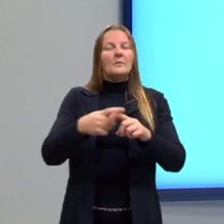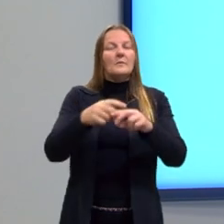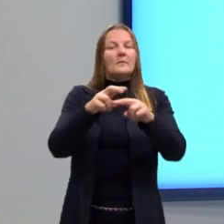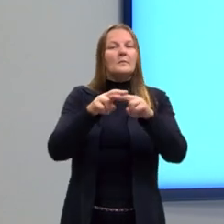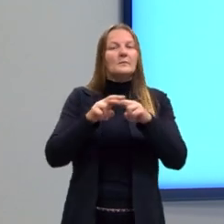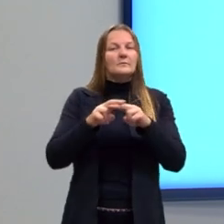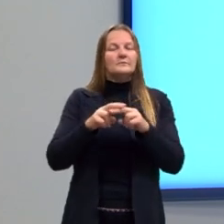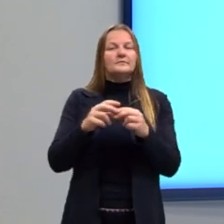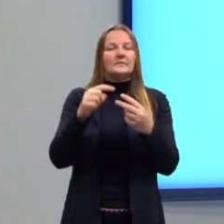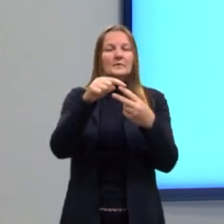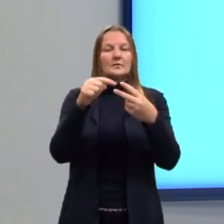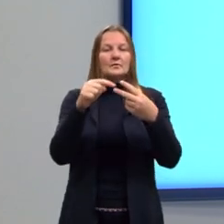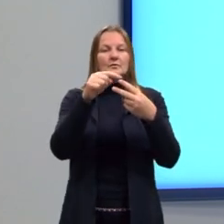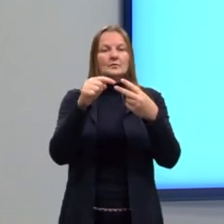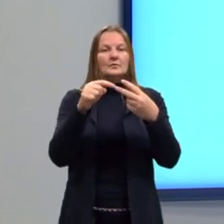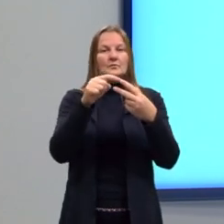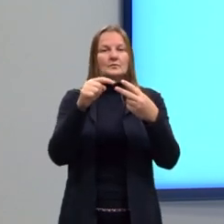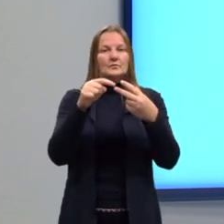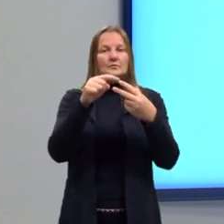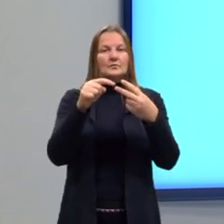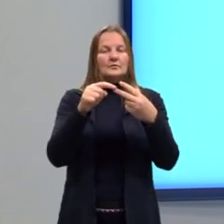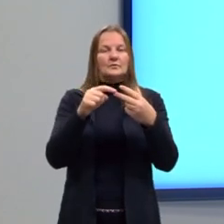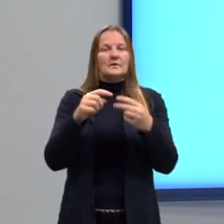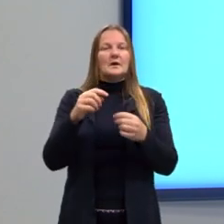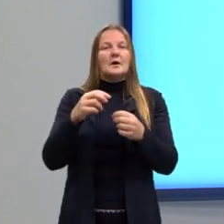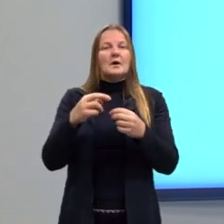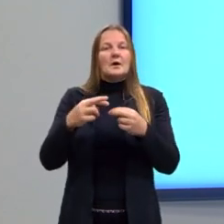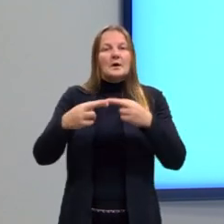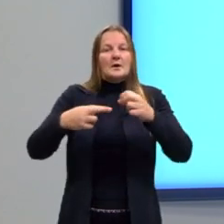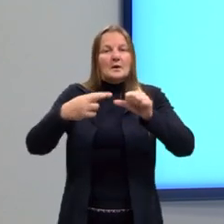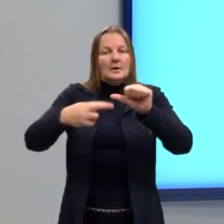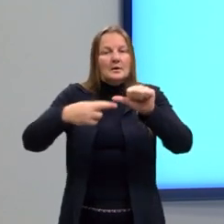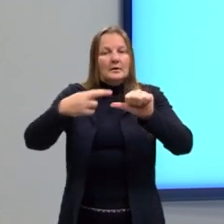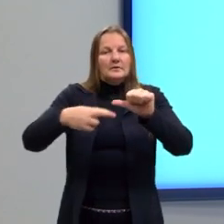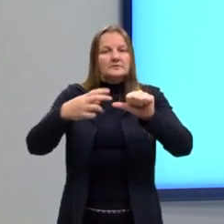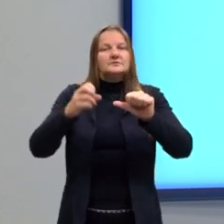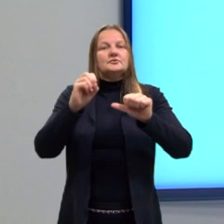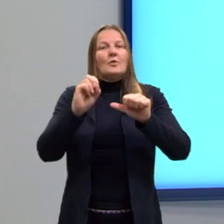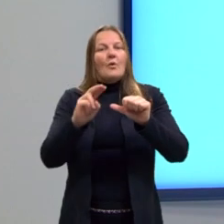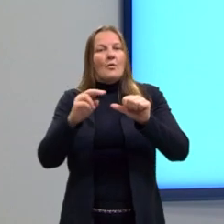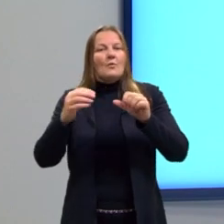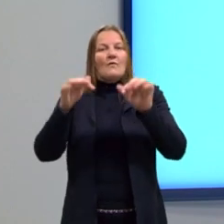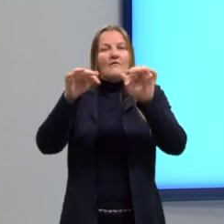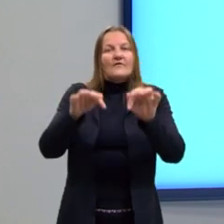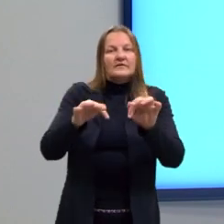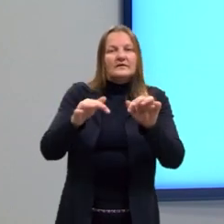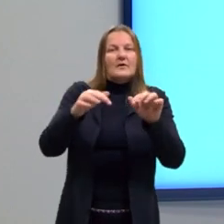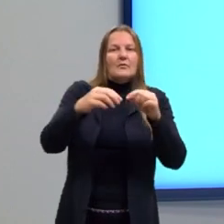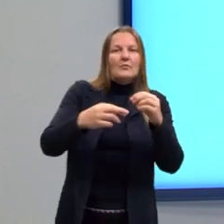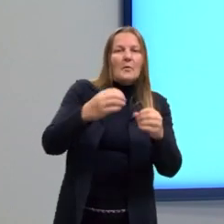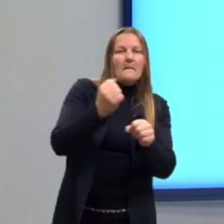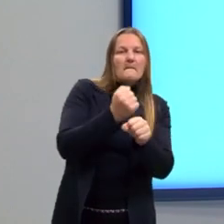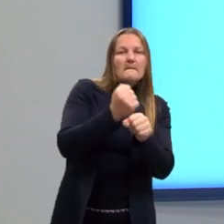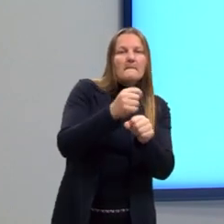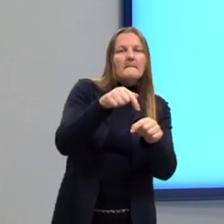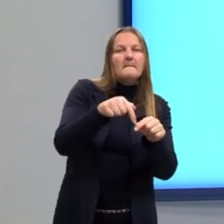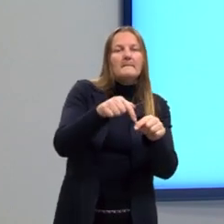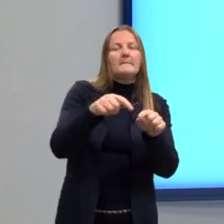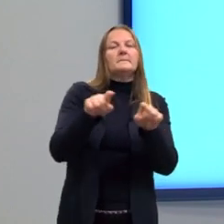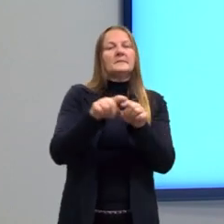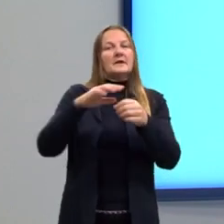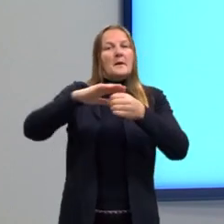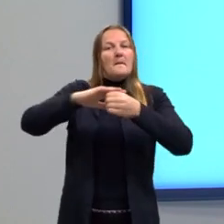concentração dos reagentes contra a concentração dos produtos pode alterar Ok a pressão